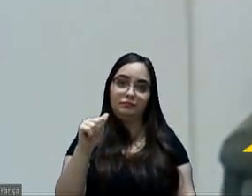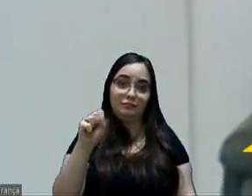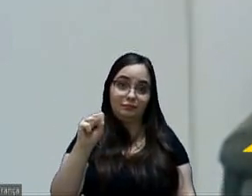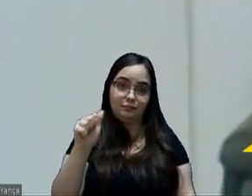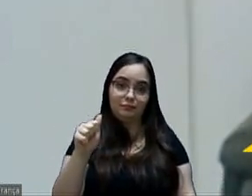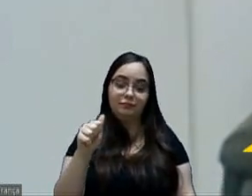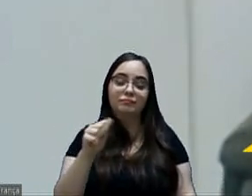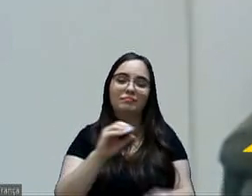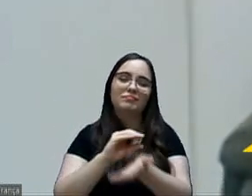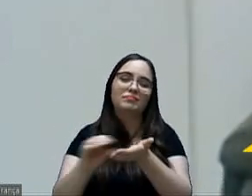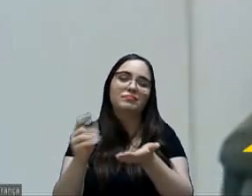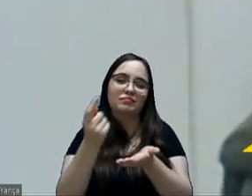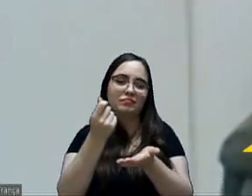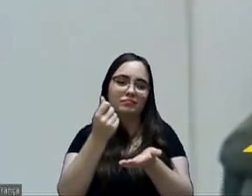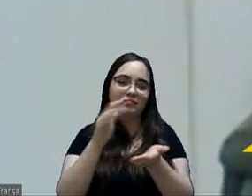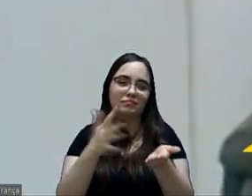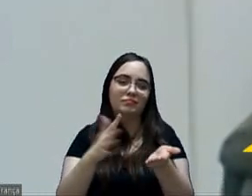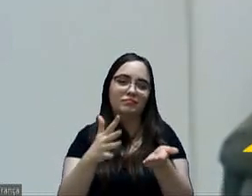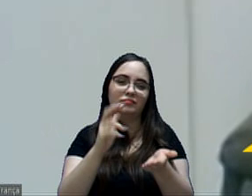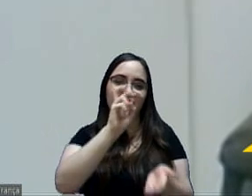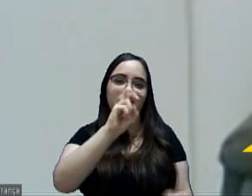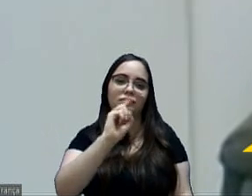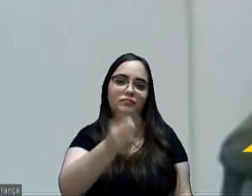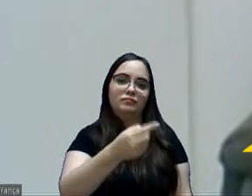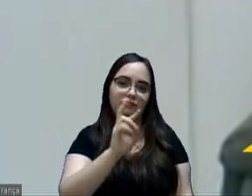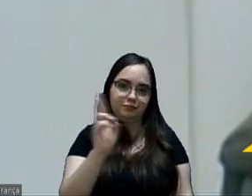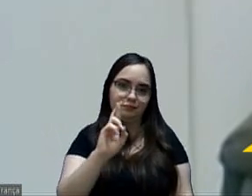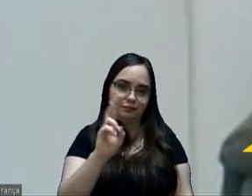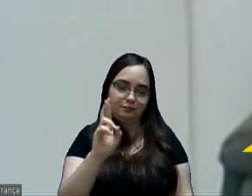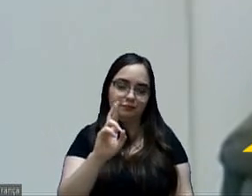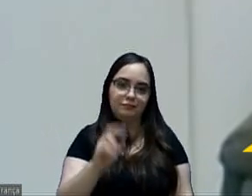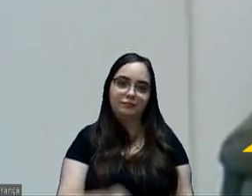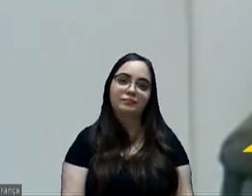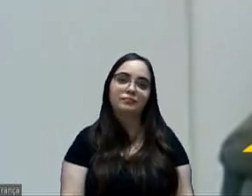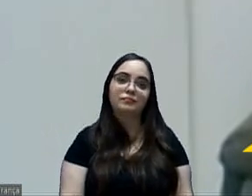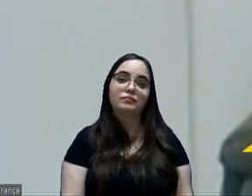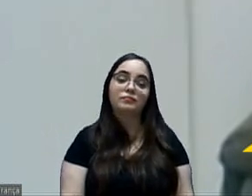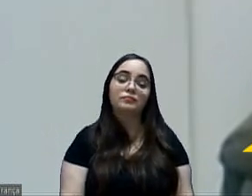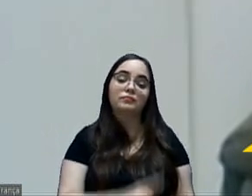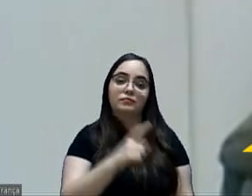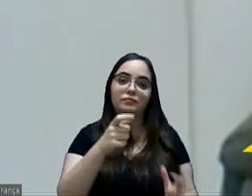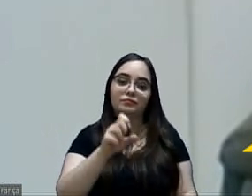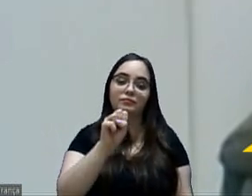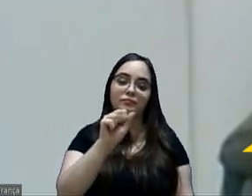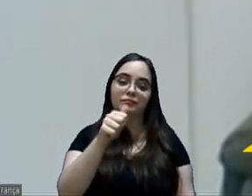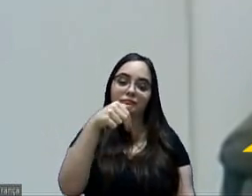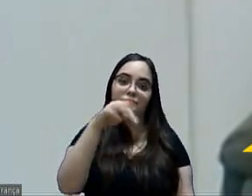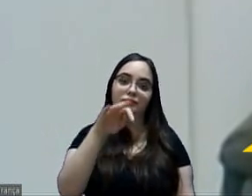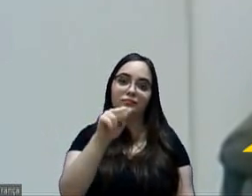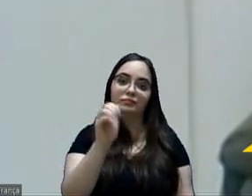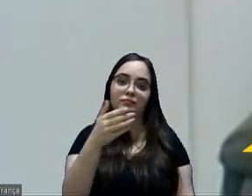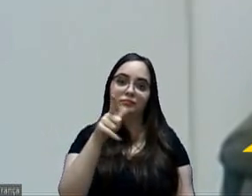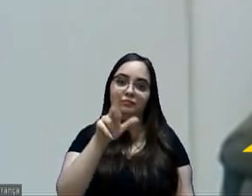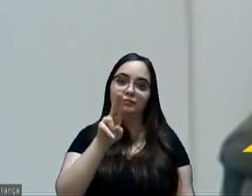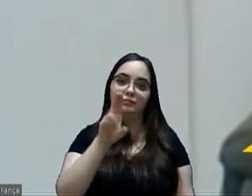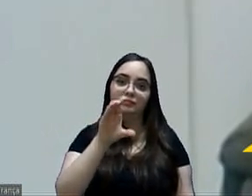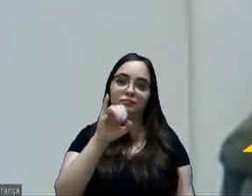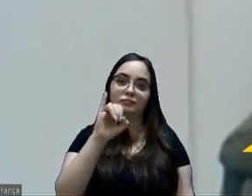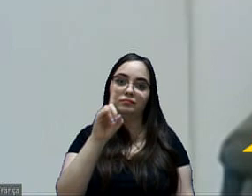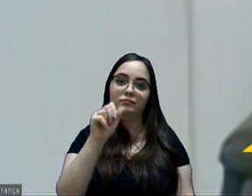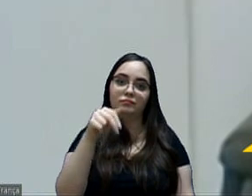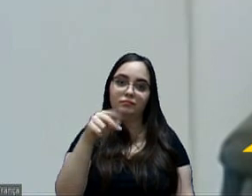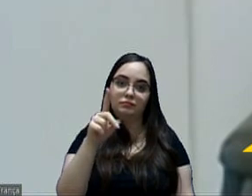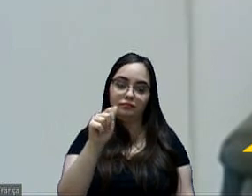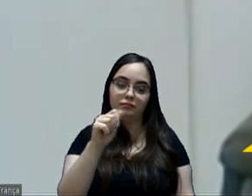está destinado esse dinheiro que está sendo tirado agora, 5 milhões de reais. Para Santa Lucinda, 1 milhão e 800 mil reais.